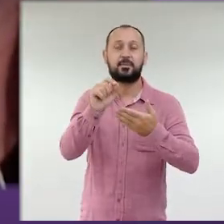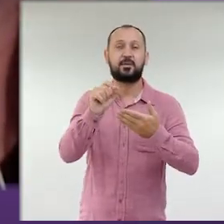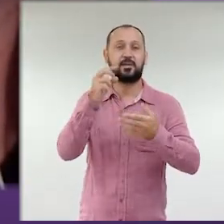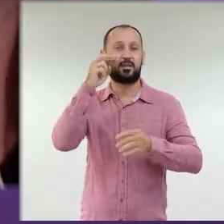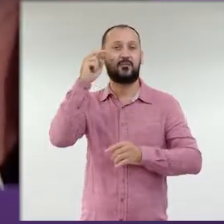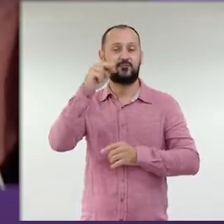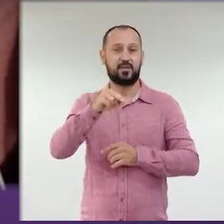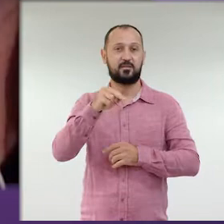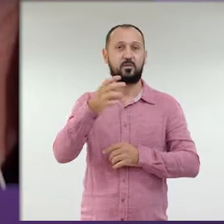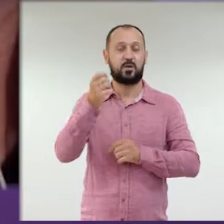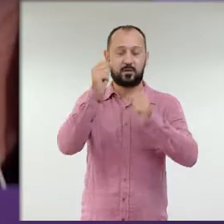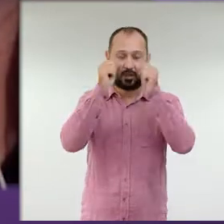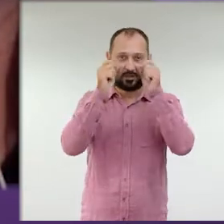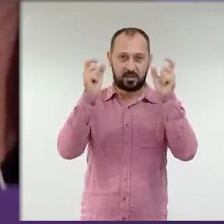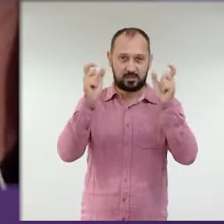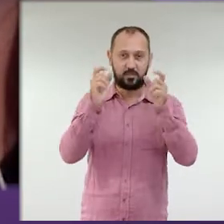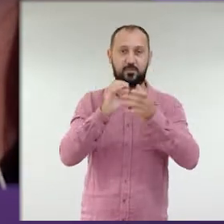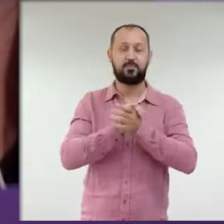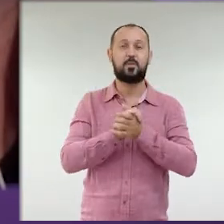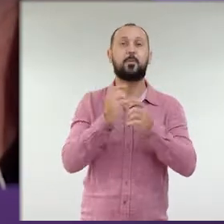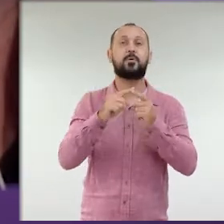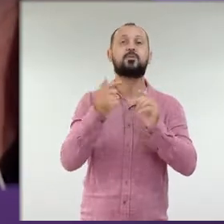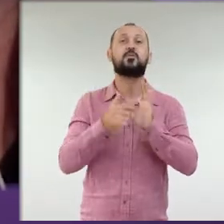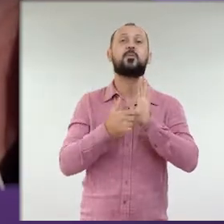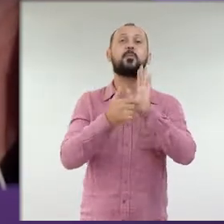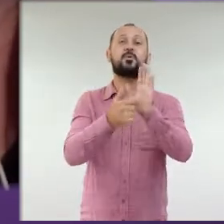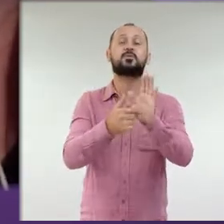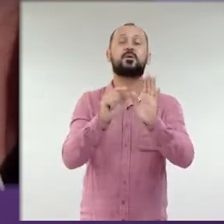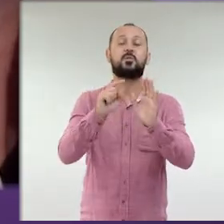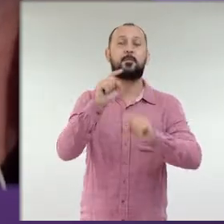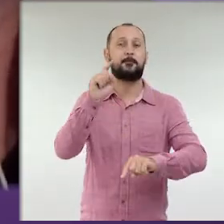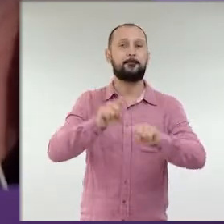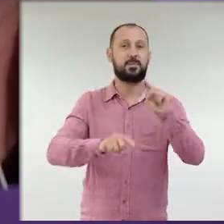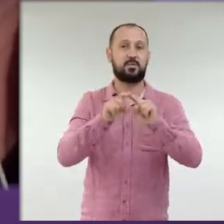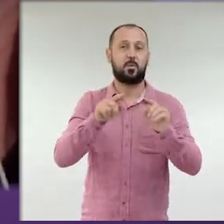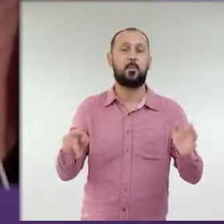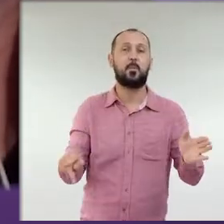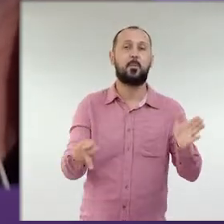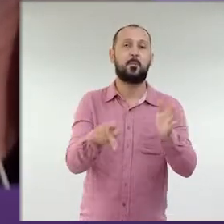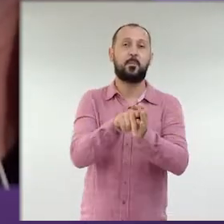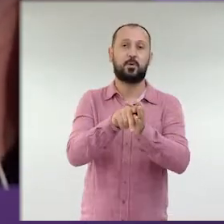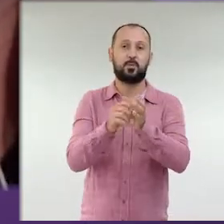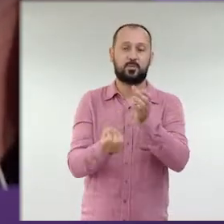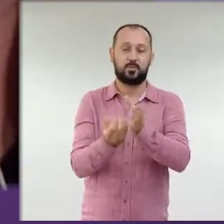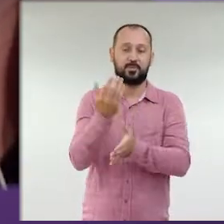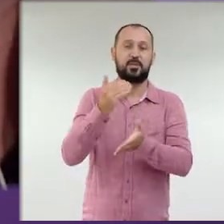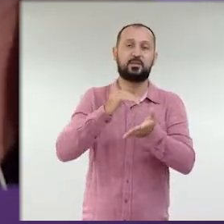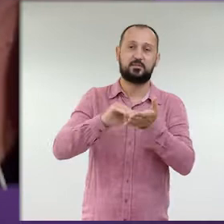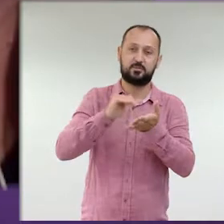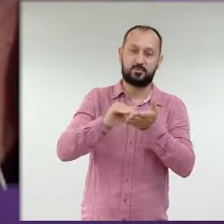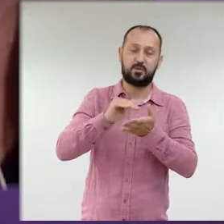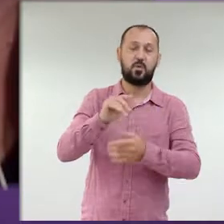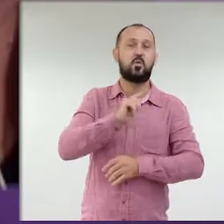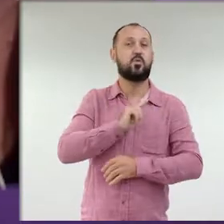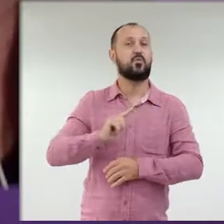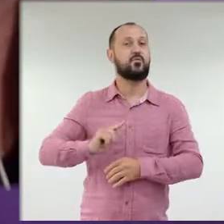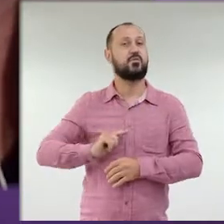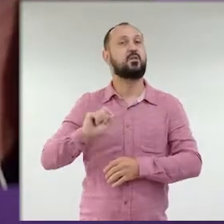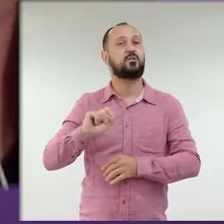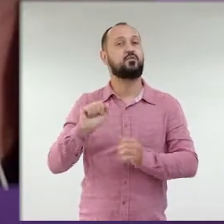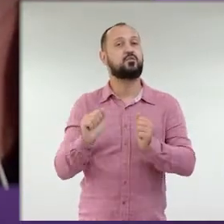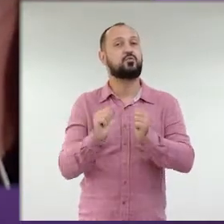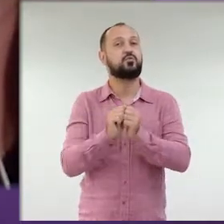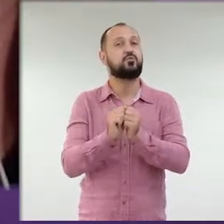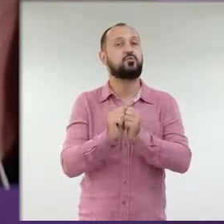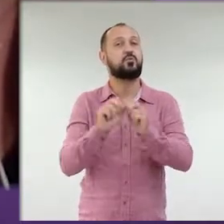de pedir aí aos nossos telespectadores atenção, porque nós vamos rodar um VT, que é um material produzido pela Subsecretaria e